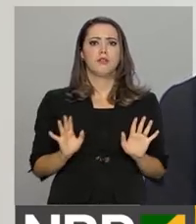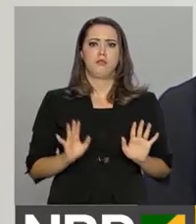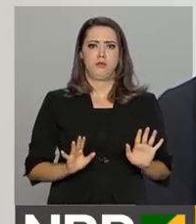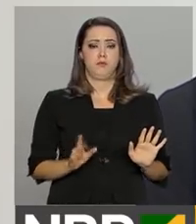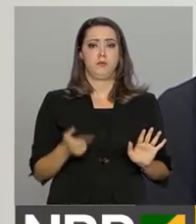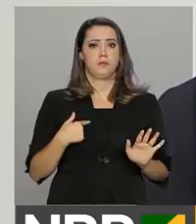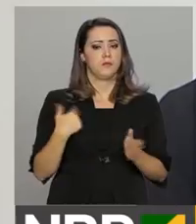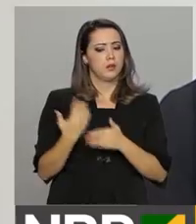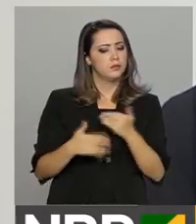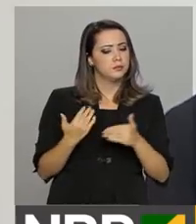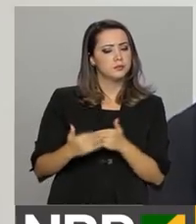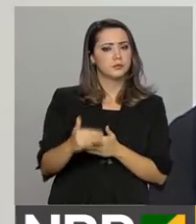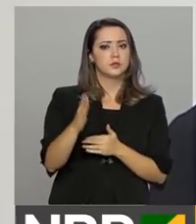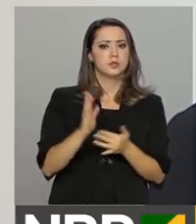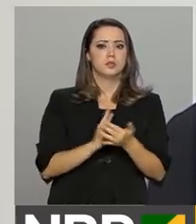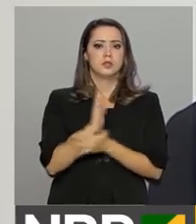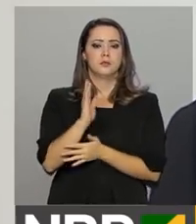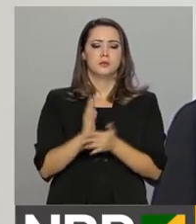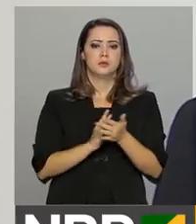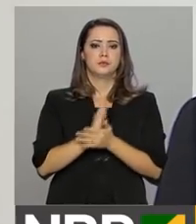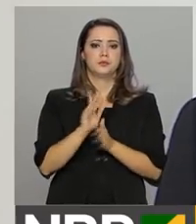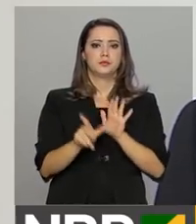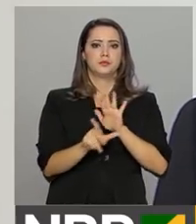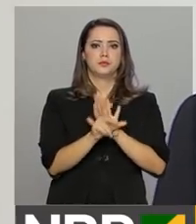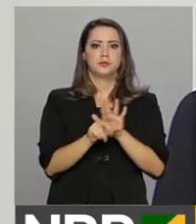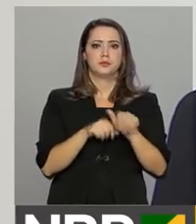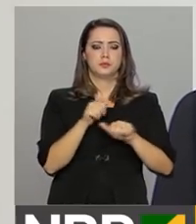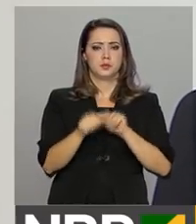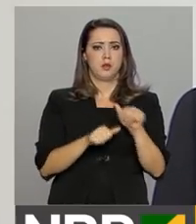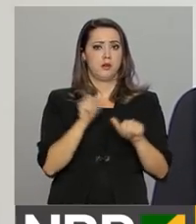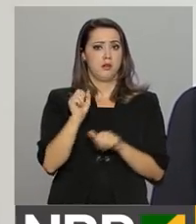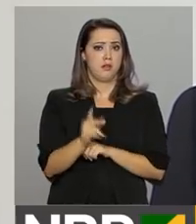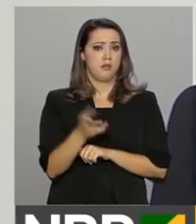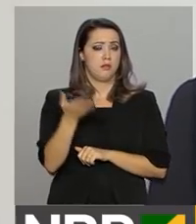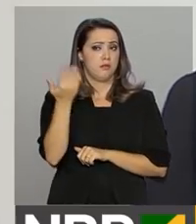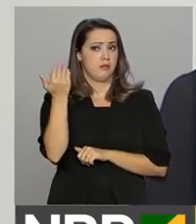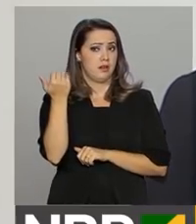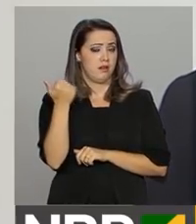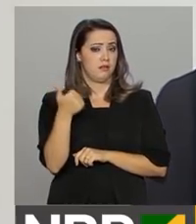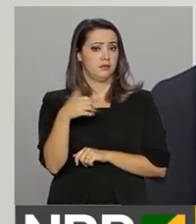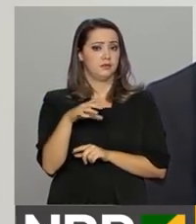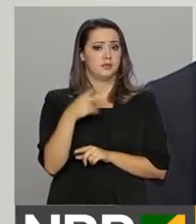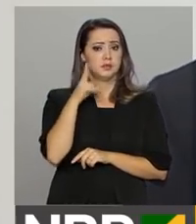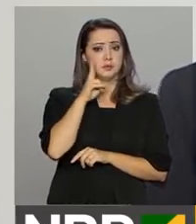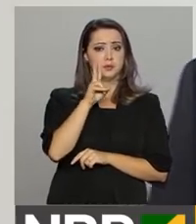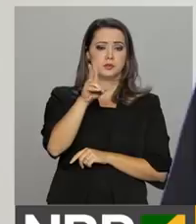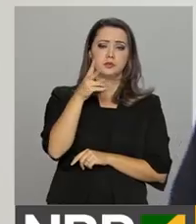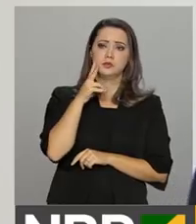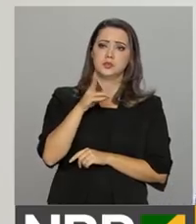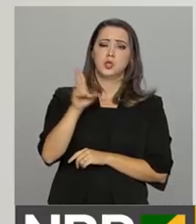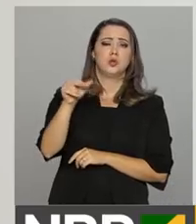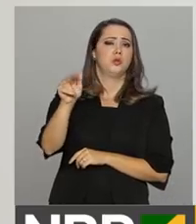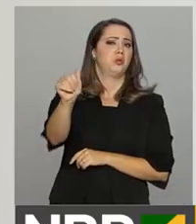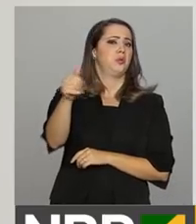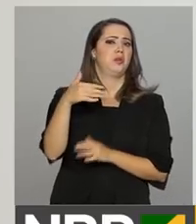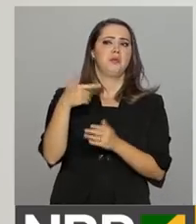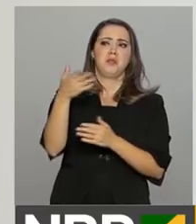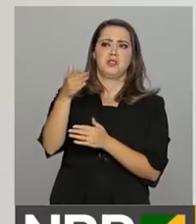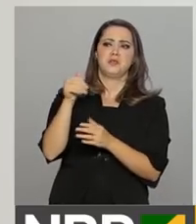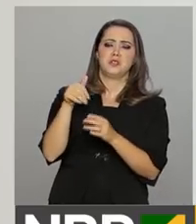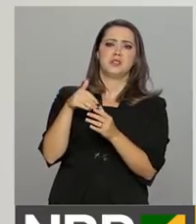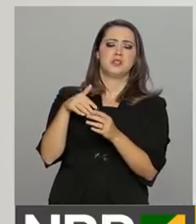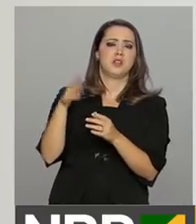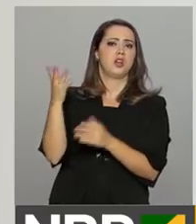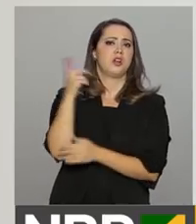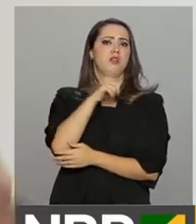levei adiante nós aprovamos a reforma da previdência e quando terminou assessoria rapaz você nunca mais vai ser eleito